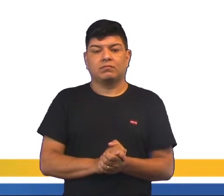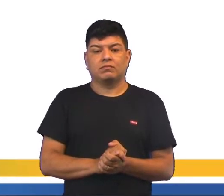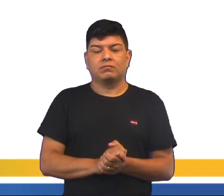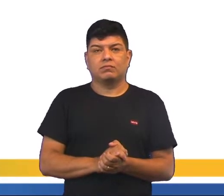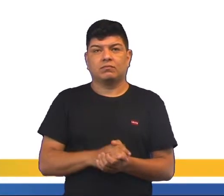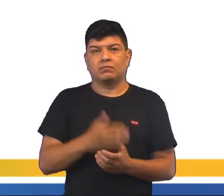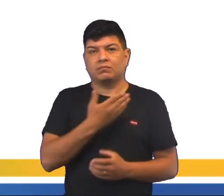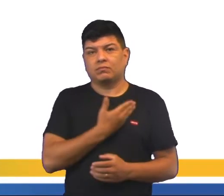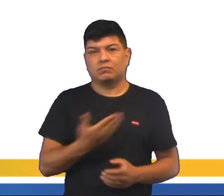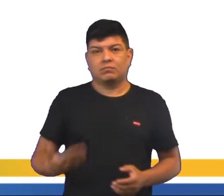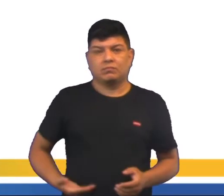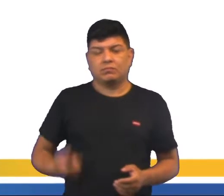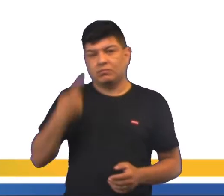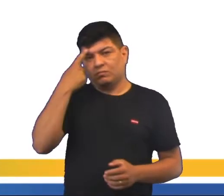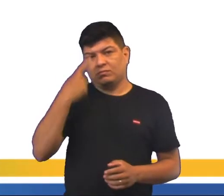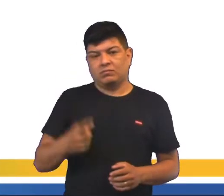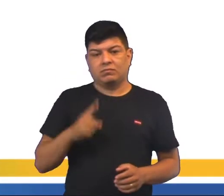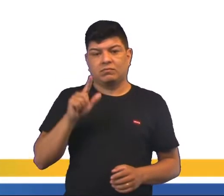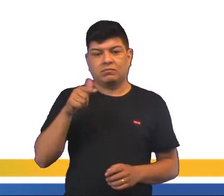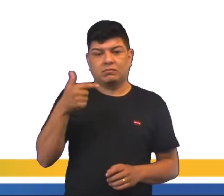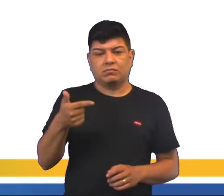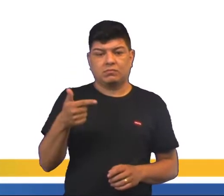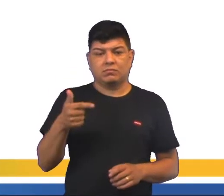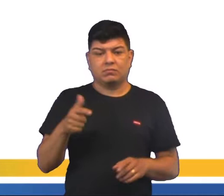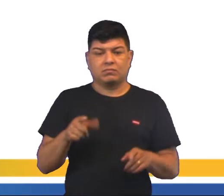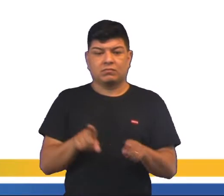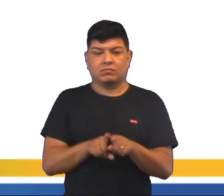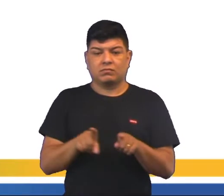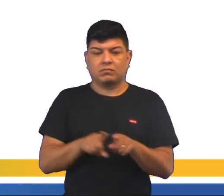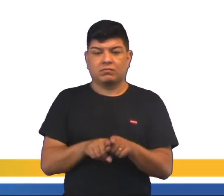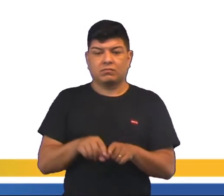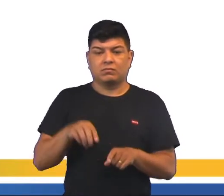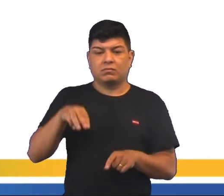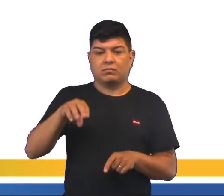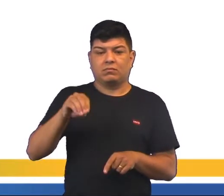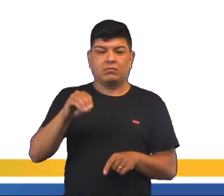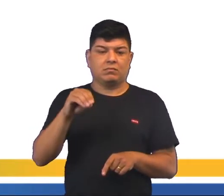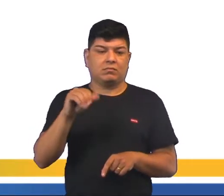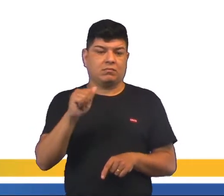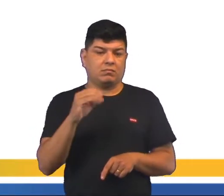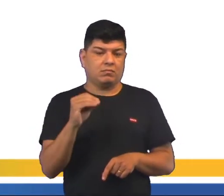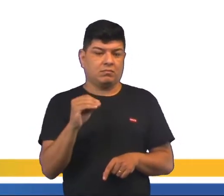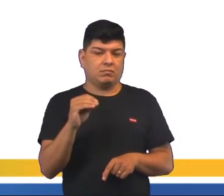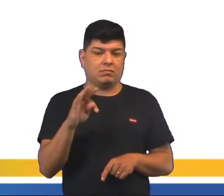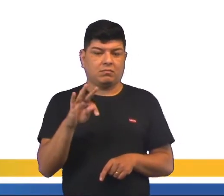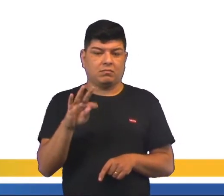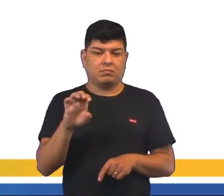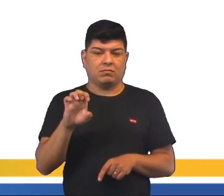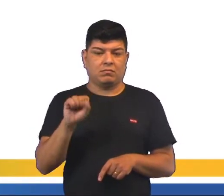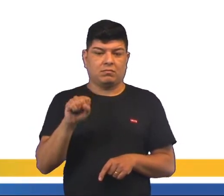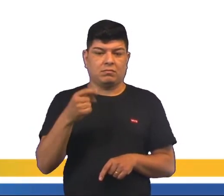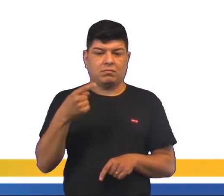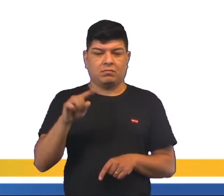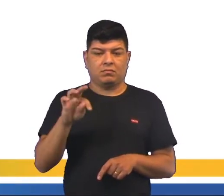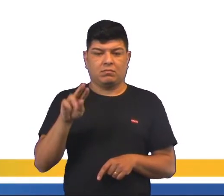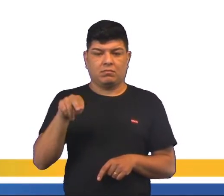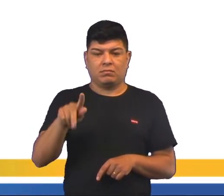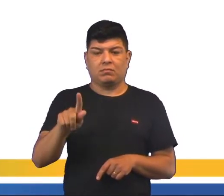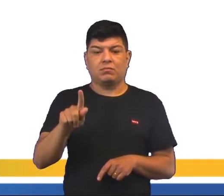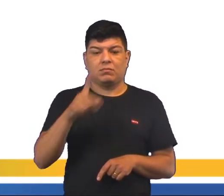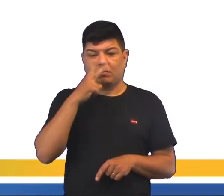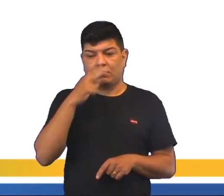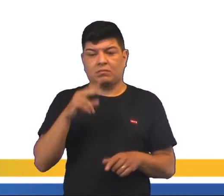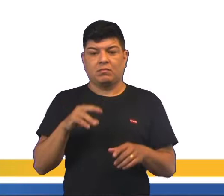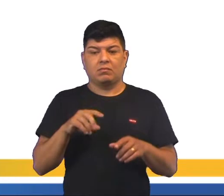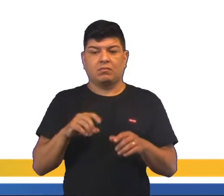O governo liderado por Mao Tse-tung, né, adotou o modelo socialista soviético, né? As empresas foram estatizadas e